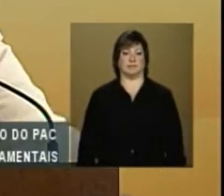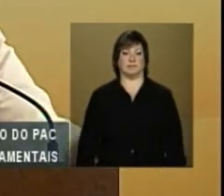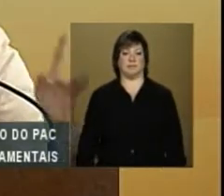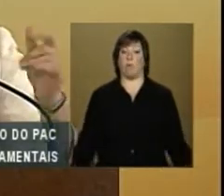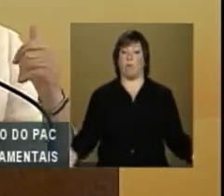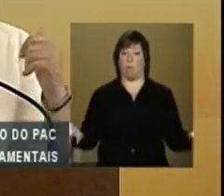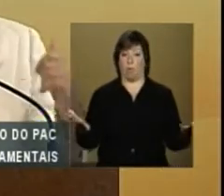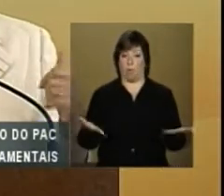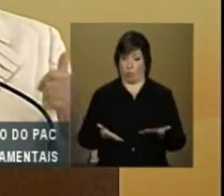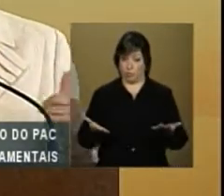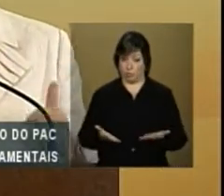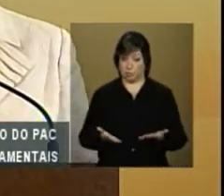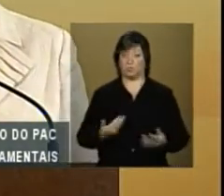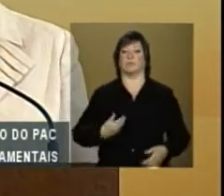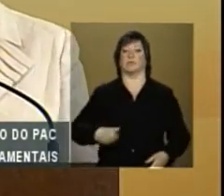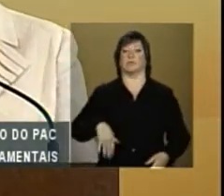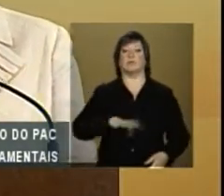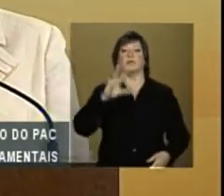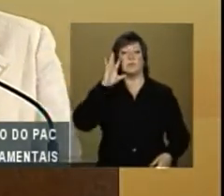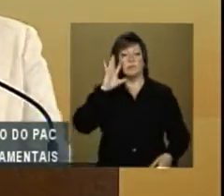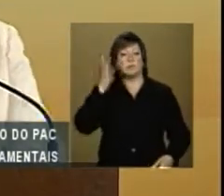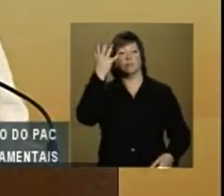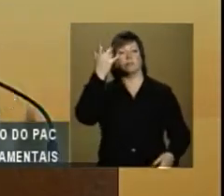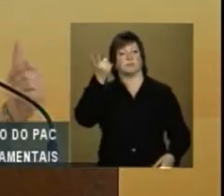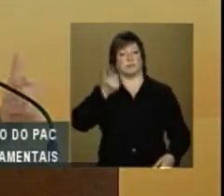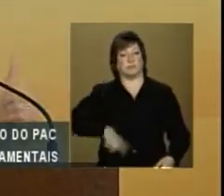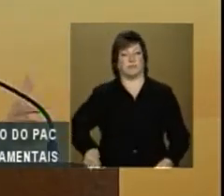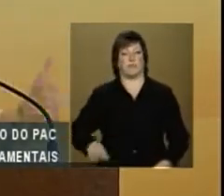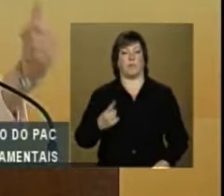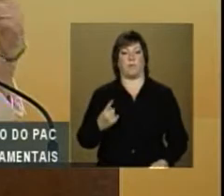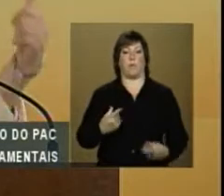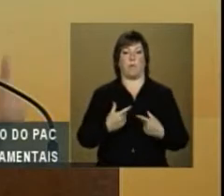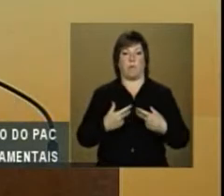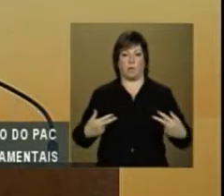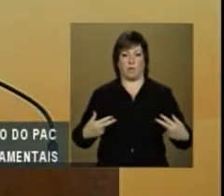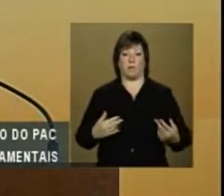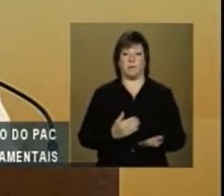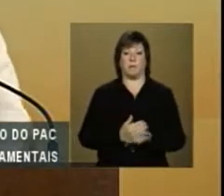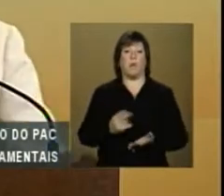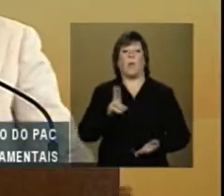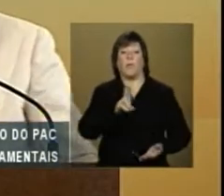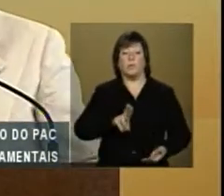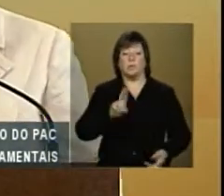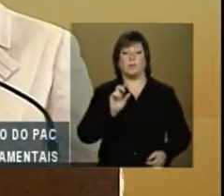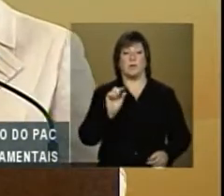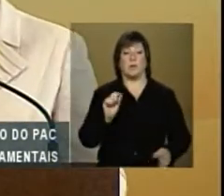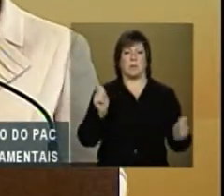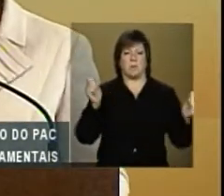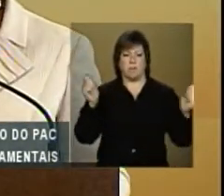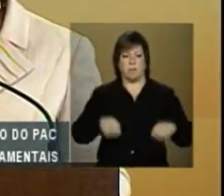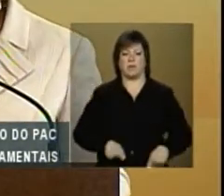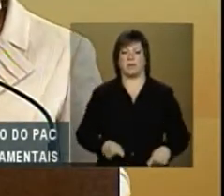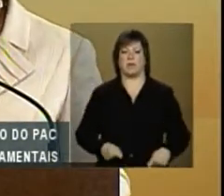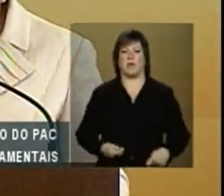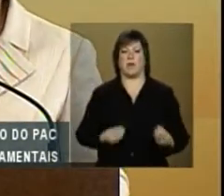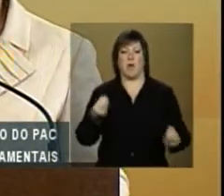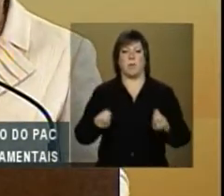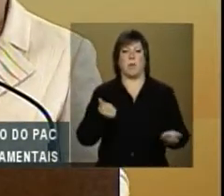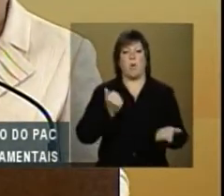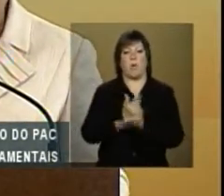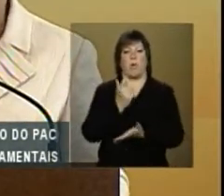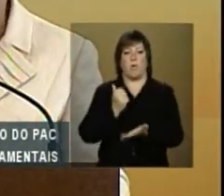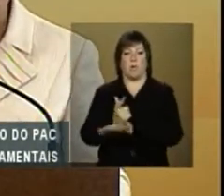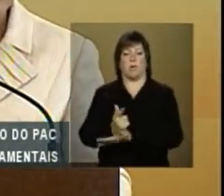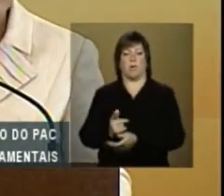Hoje, nós tomamos mais uma iniciativa para usar o poder de compra na manutenção